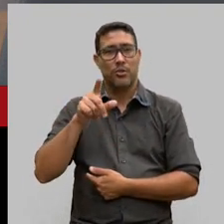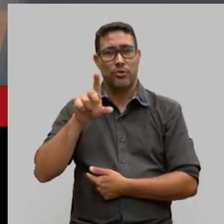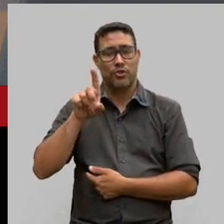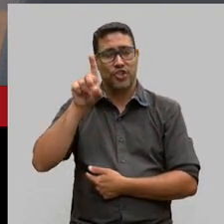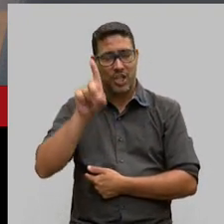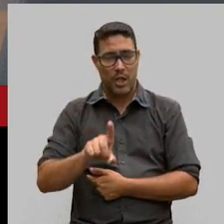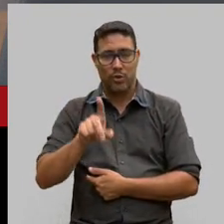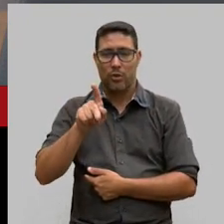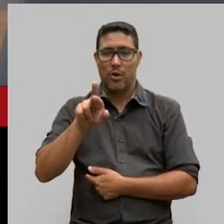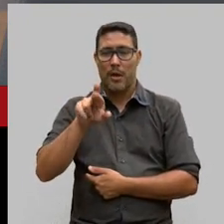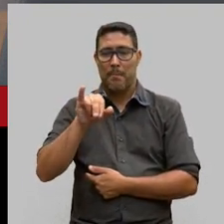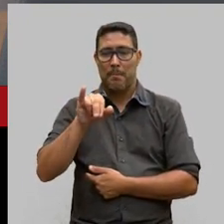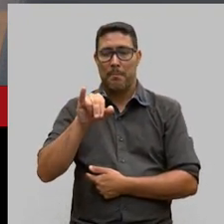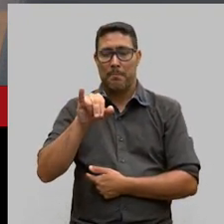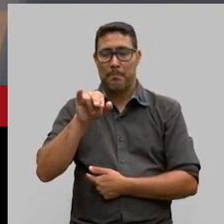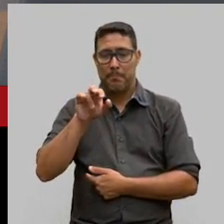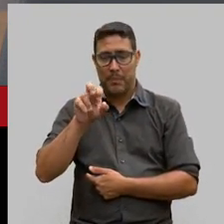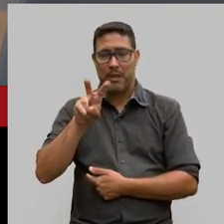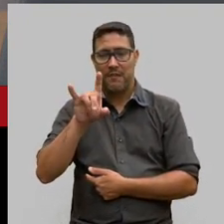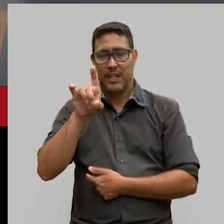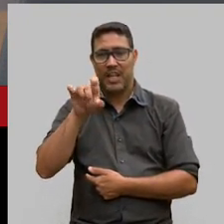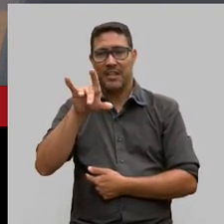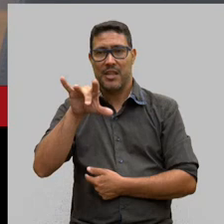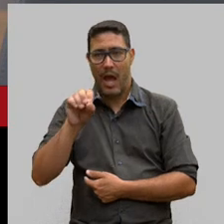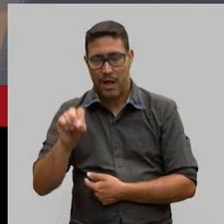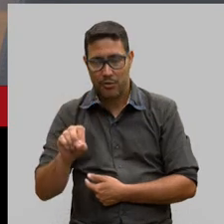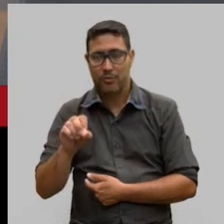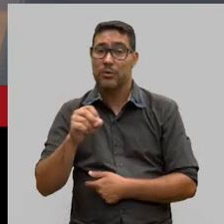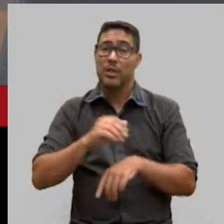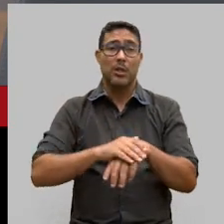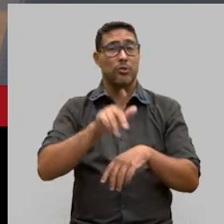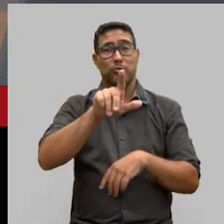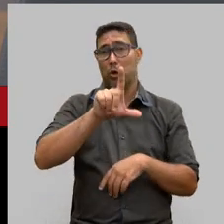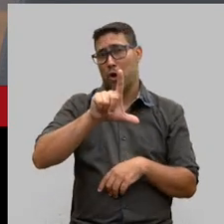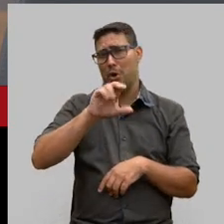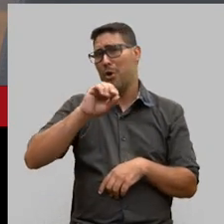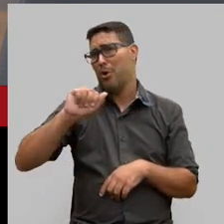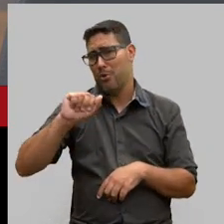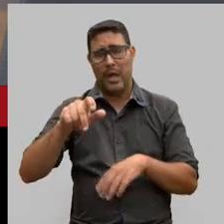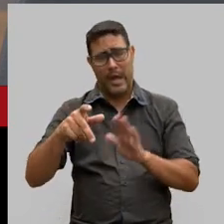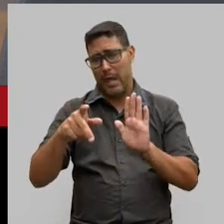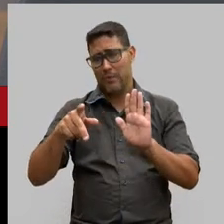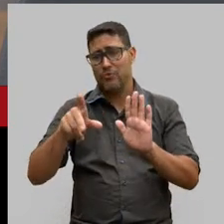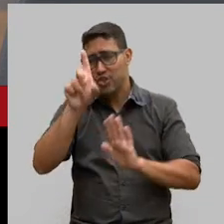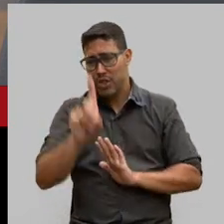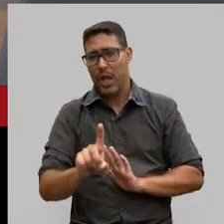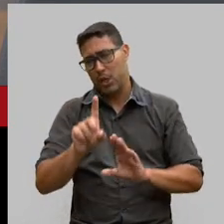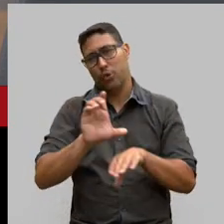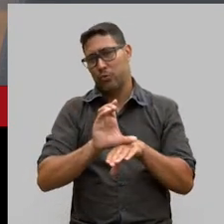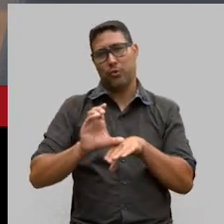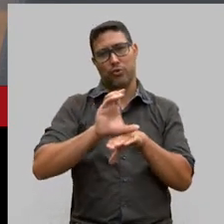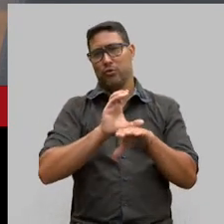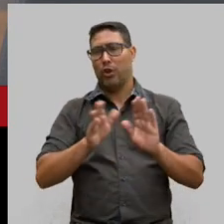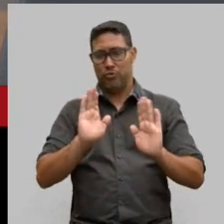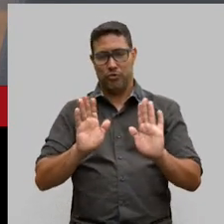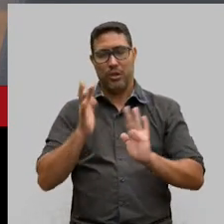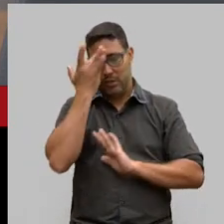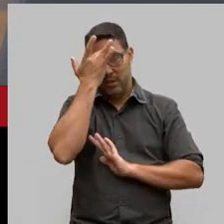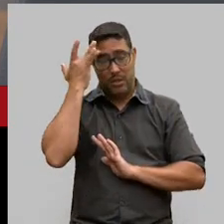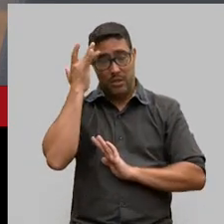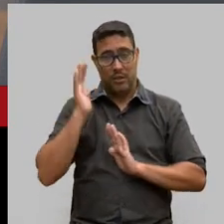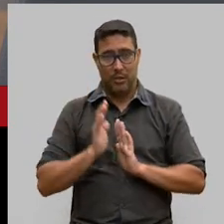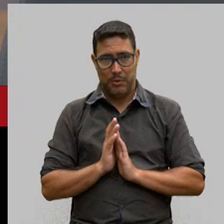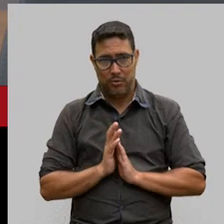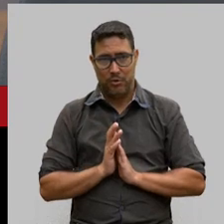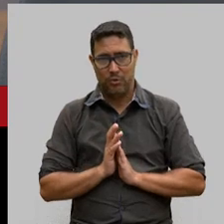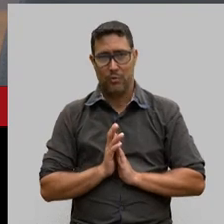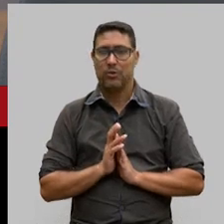para apenas a LOAS que isso já é um direito constitucional né das pessoas né com o